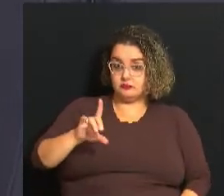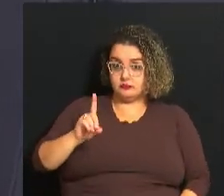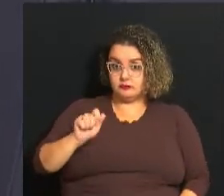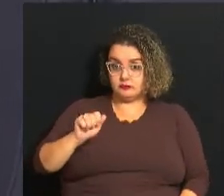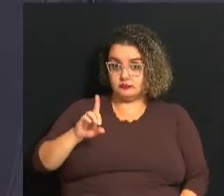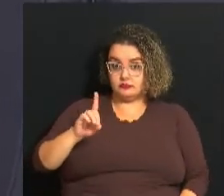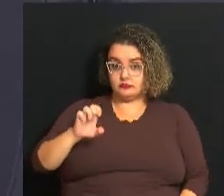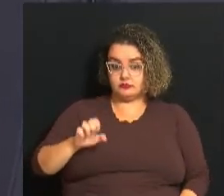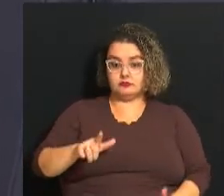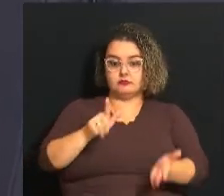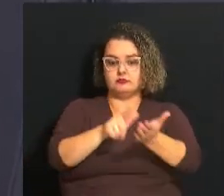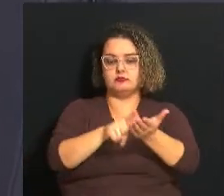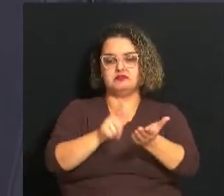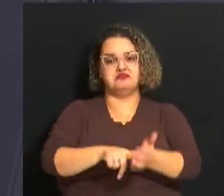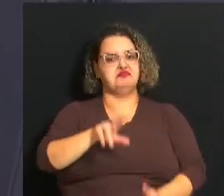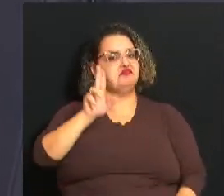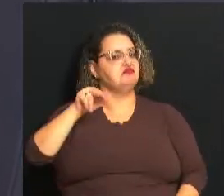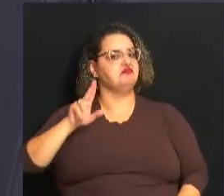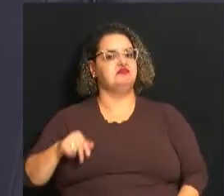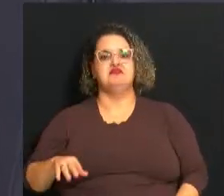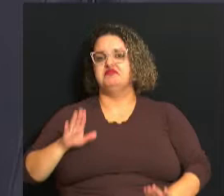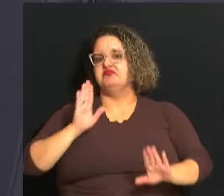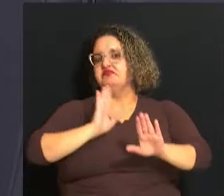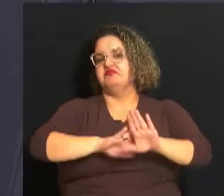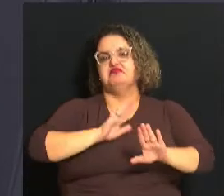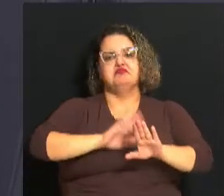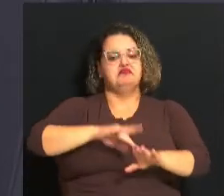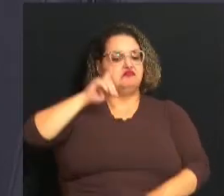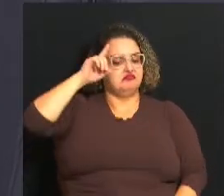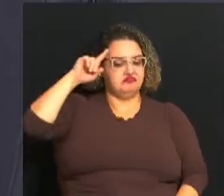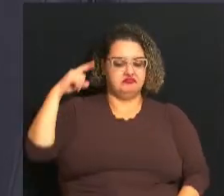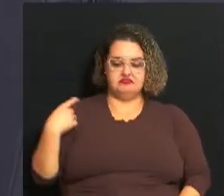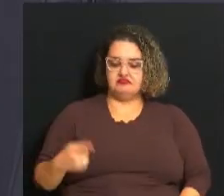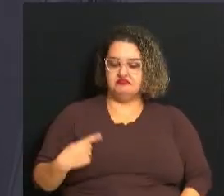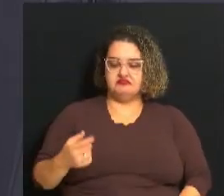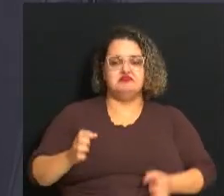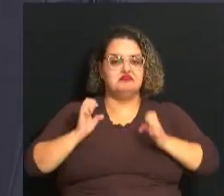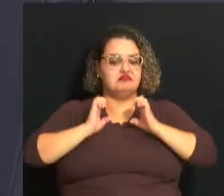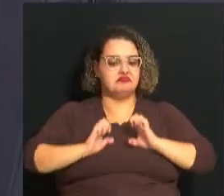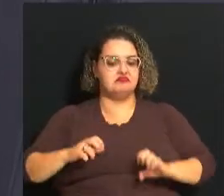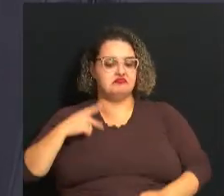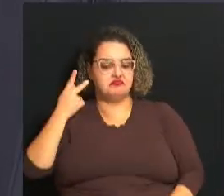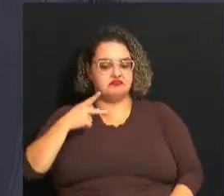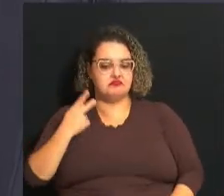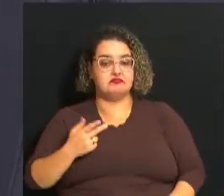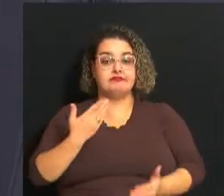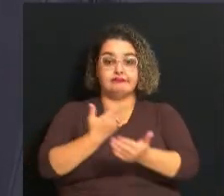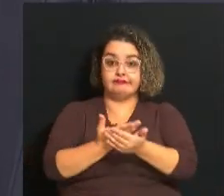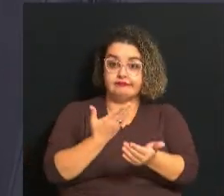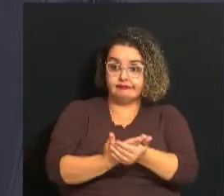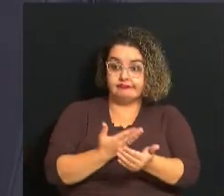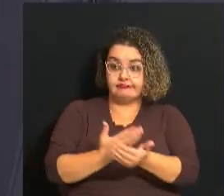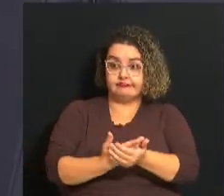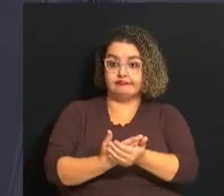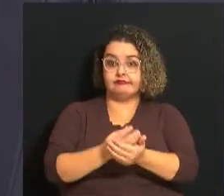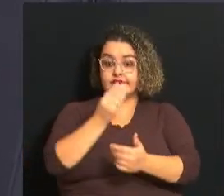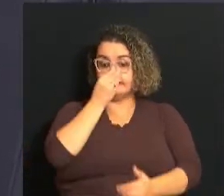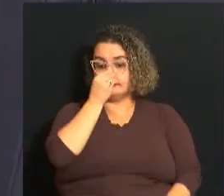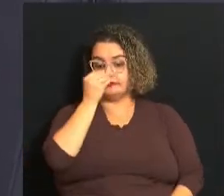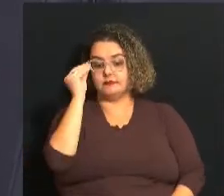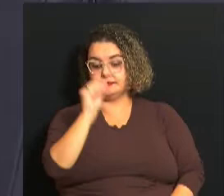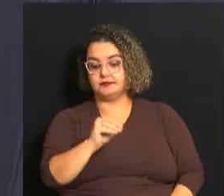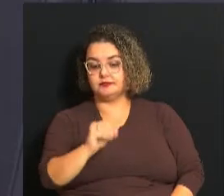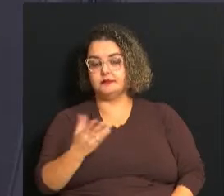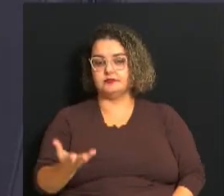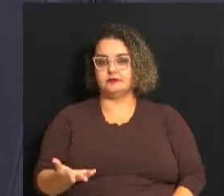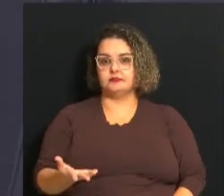papéis e que jamais leve em conta o sofrimento ético-político dos Estudantes marginalizados sinto-me